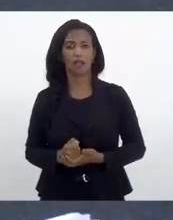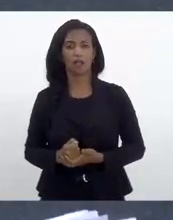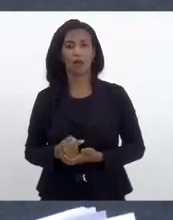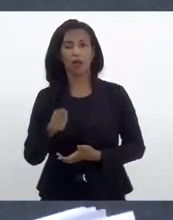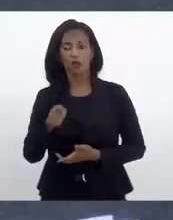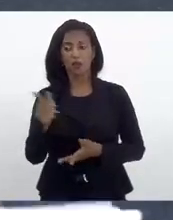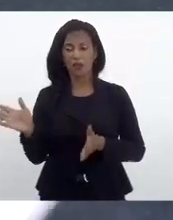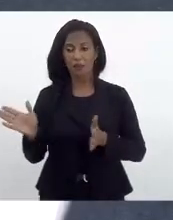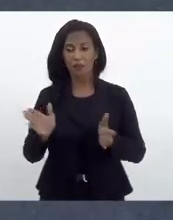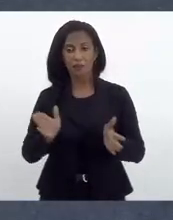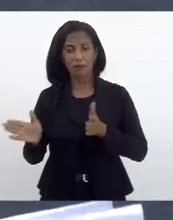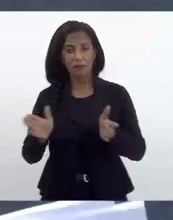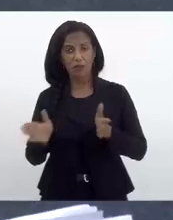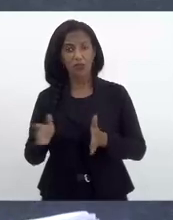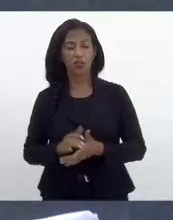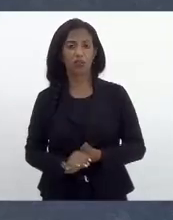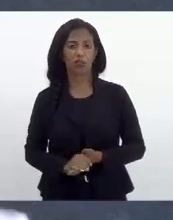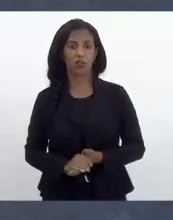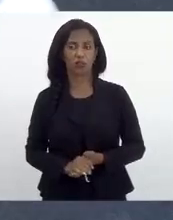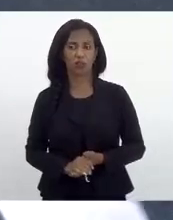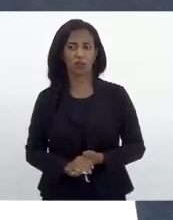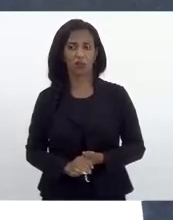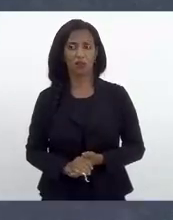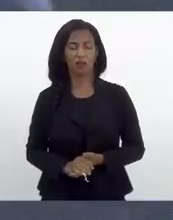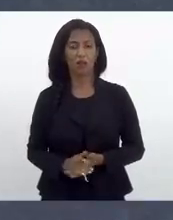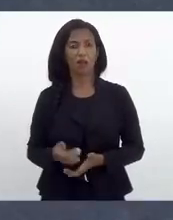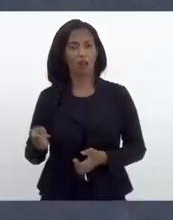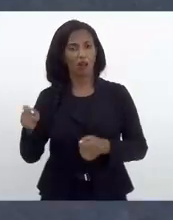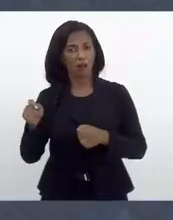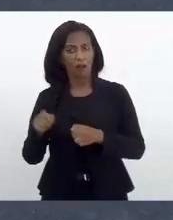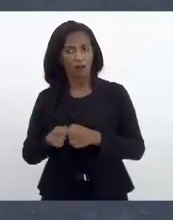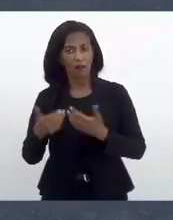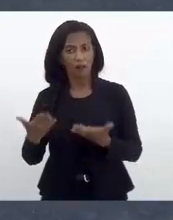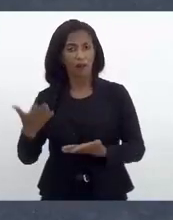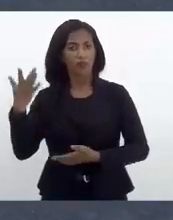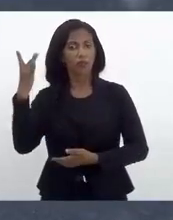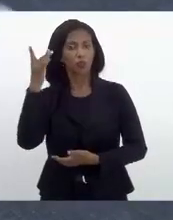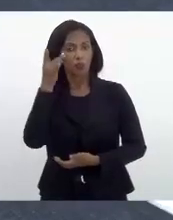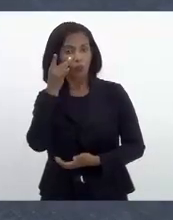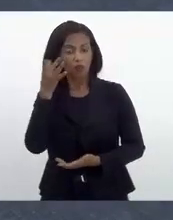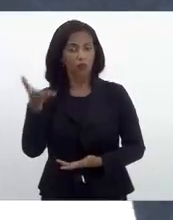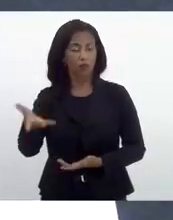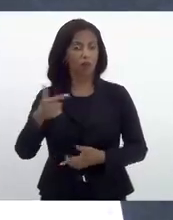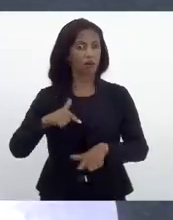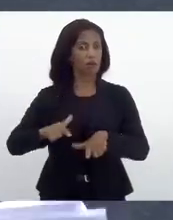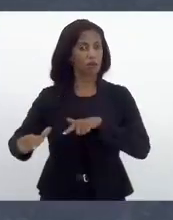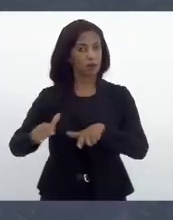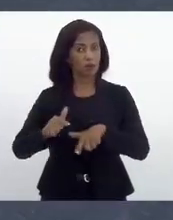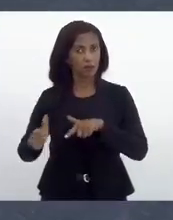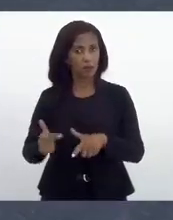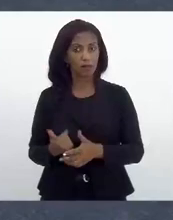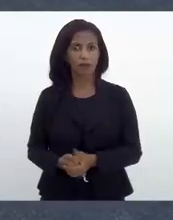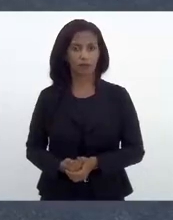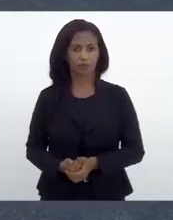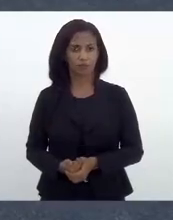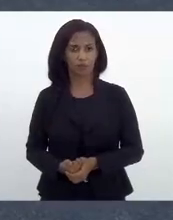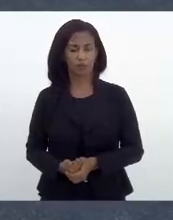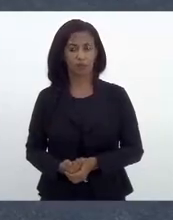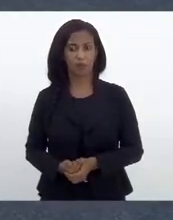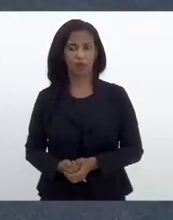medir faz a medição faz a para provar que você trabalha com com